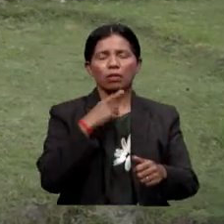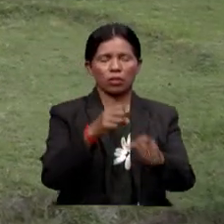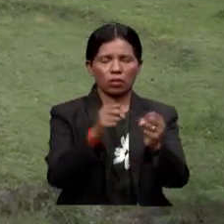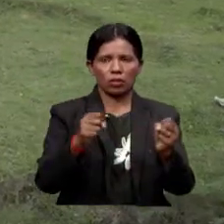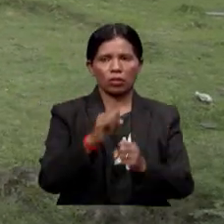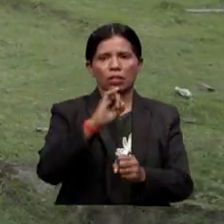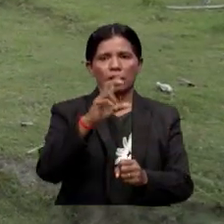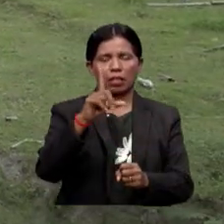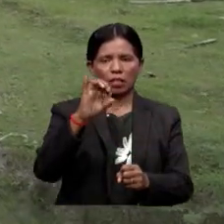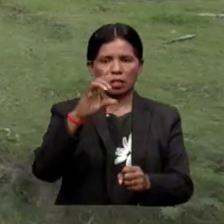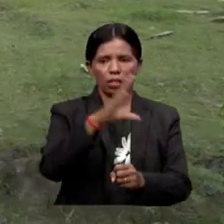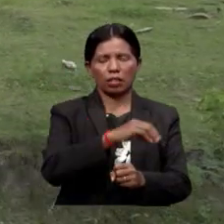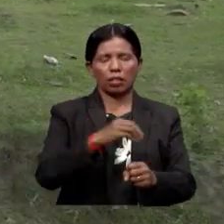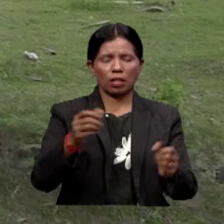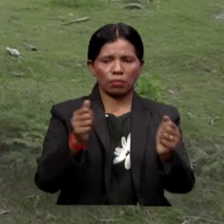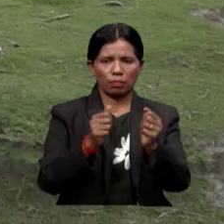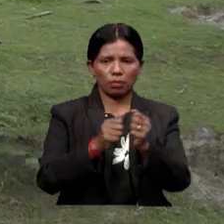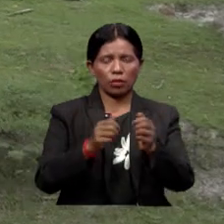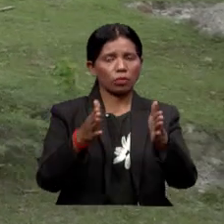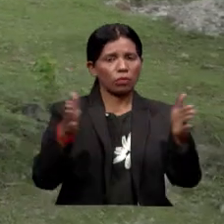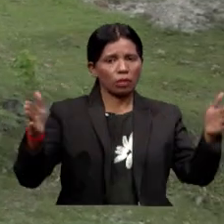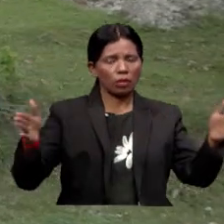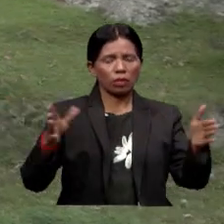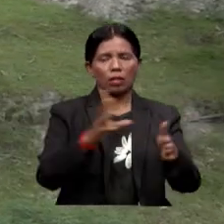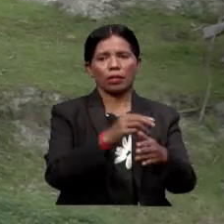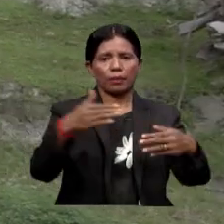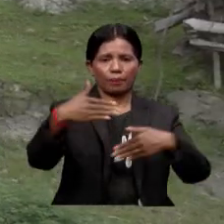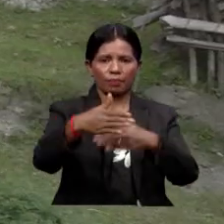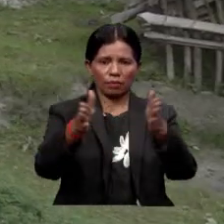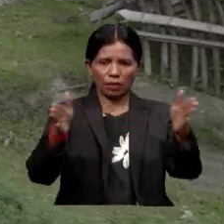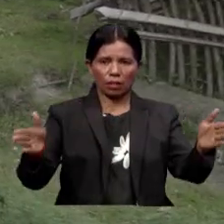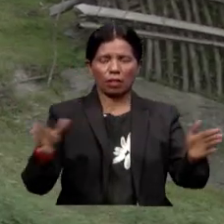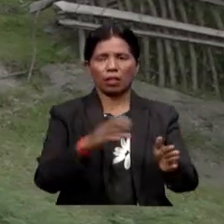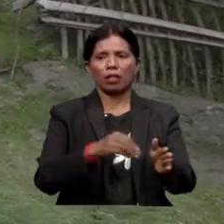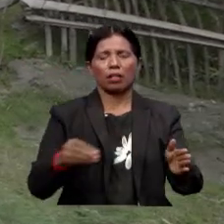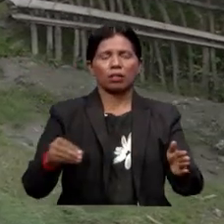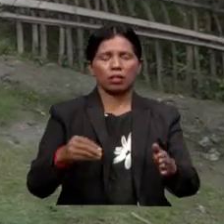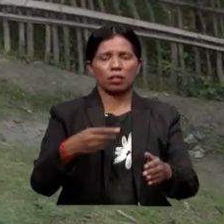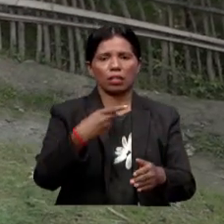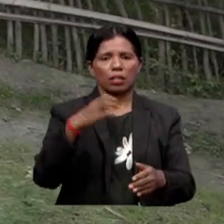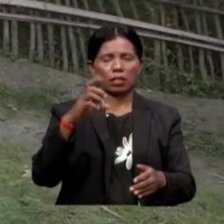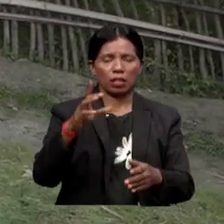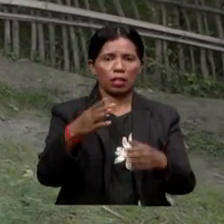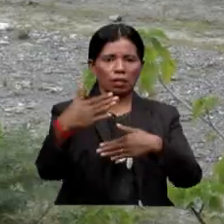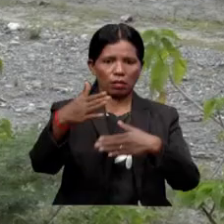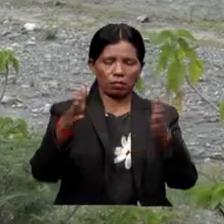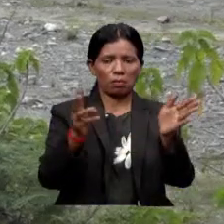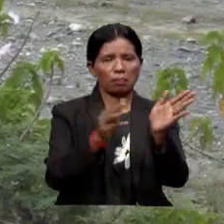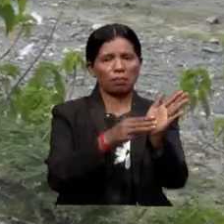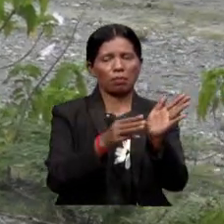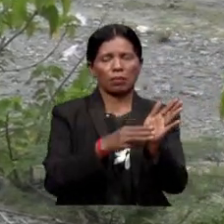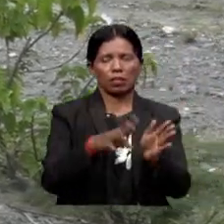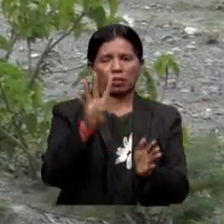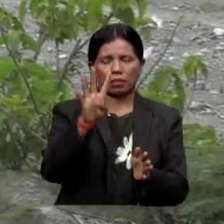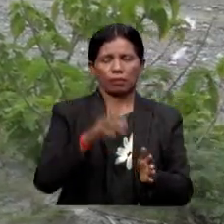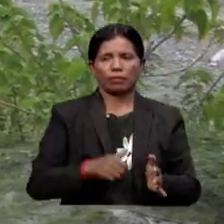Ailili hektare riun ida atus lima, no natar posto manatutu vila ho obrato hektare riun hat. Antes ne se festado